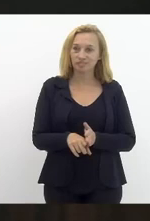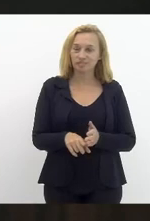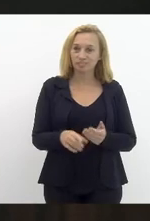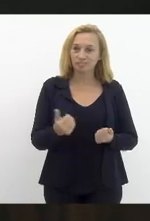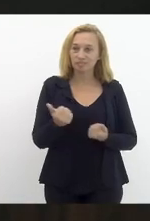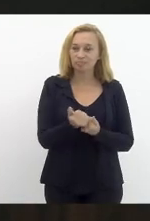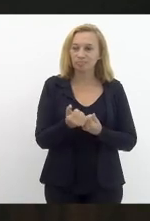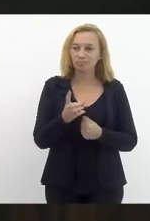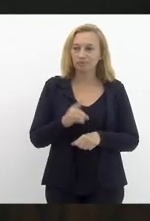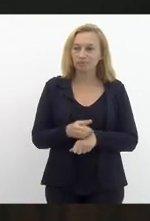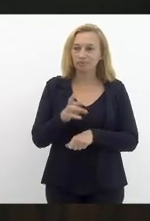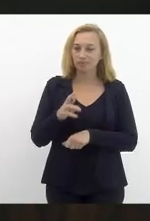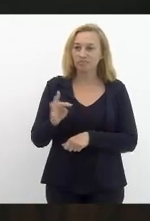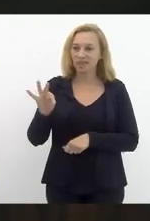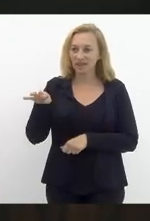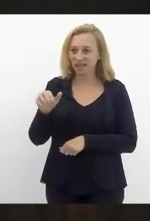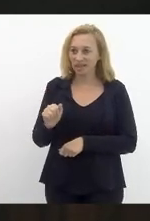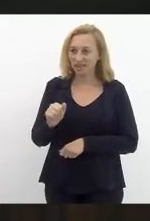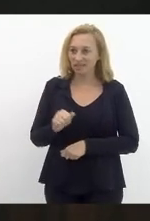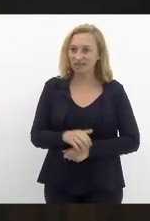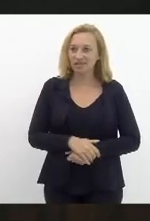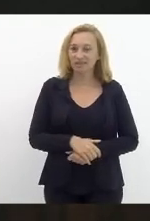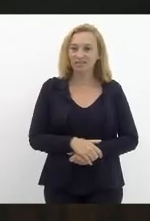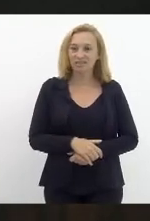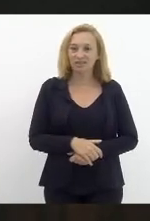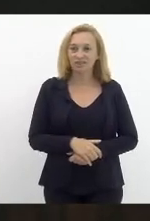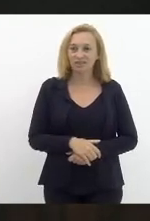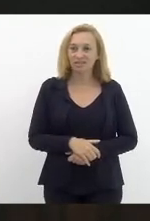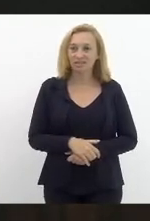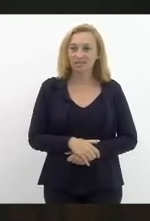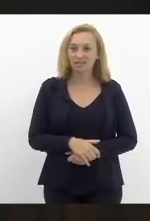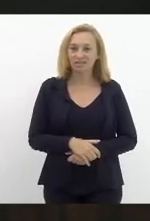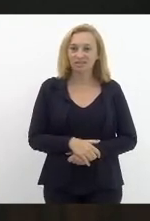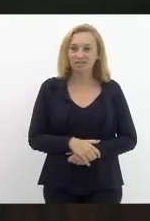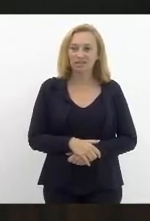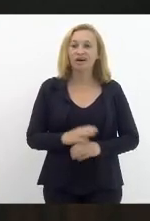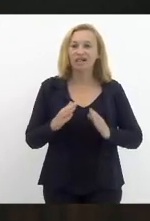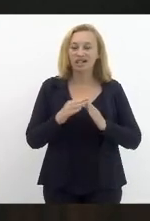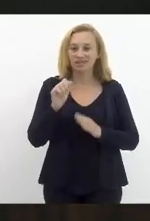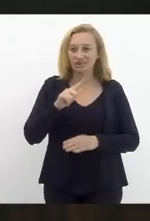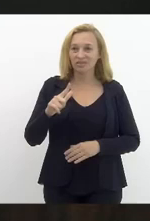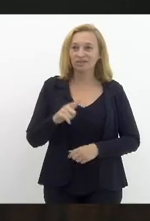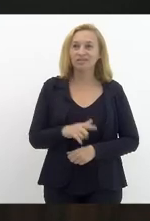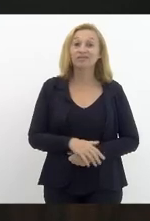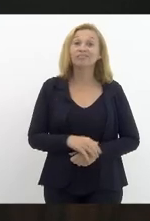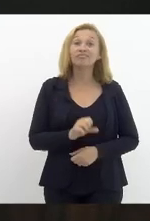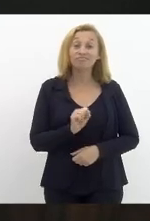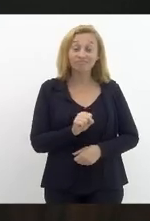Renata. Quem é civil? Renato do Amaral. A Polícia Civil? Não, a Casa Civil. A Casa Civil.